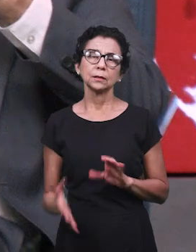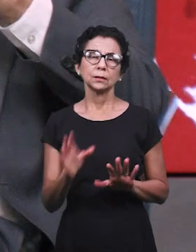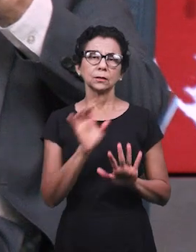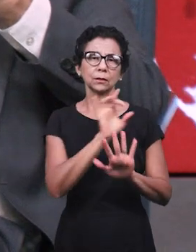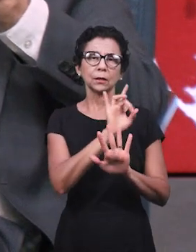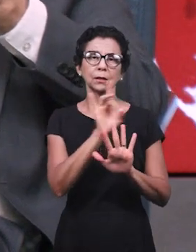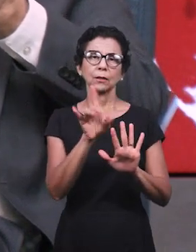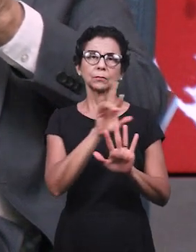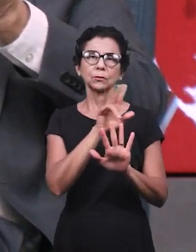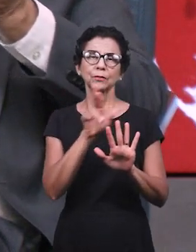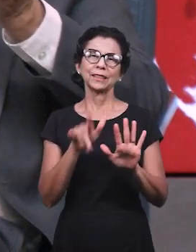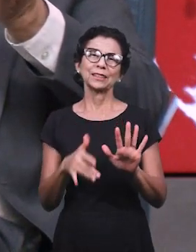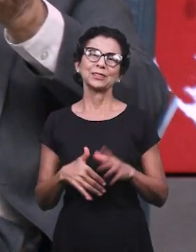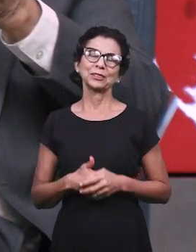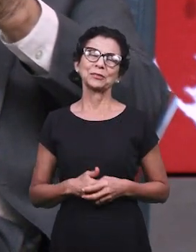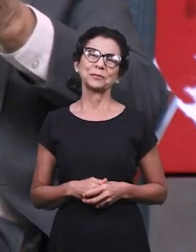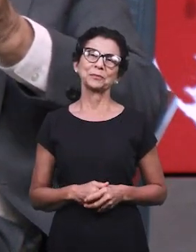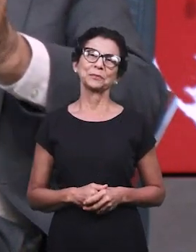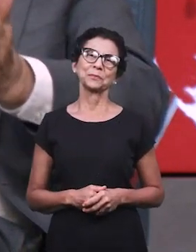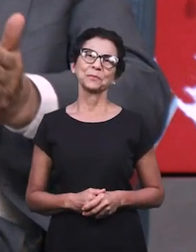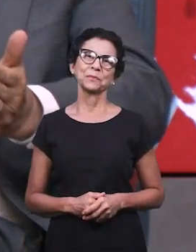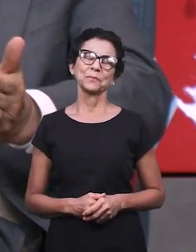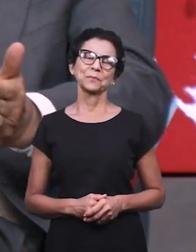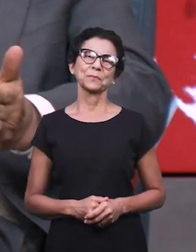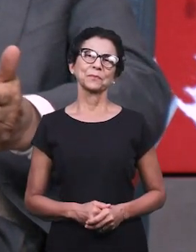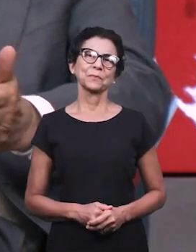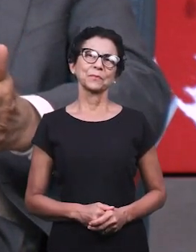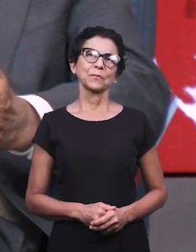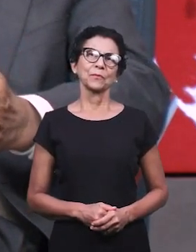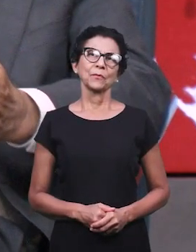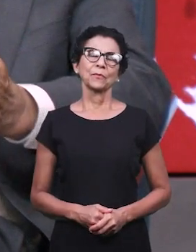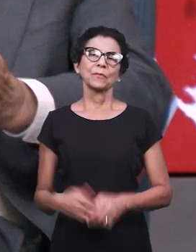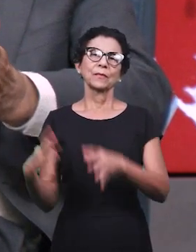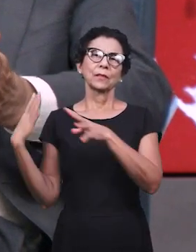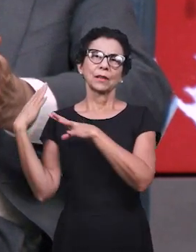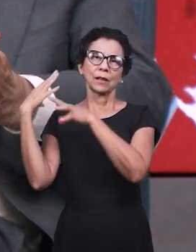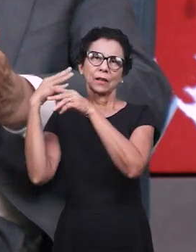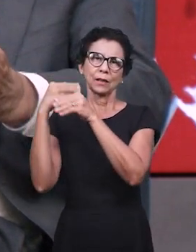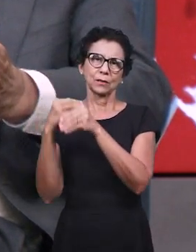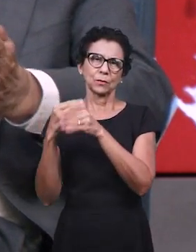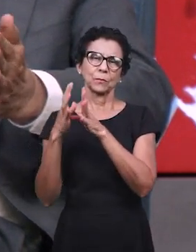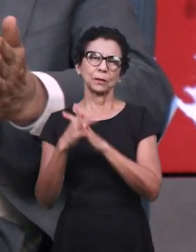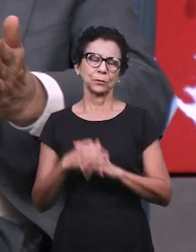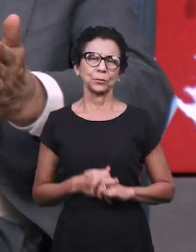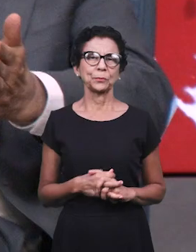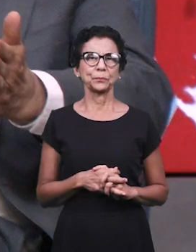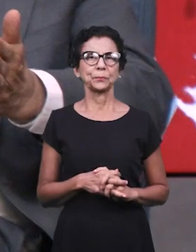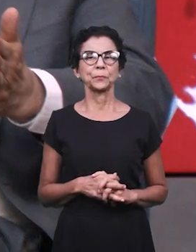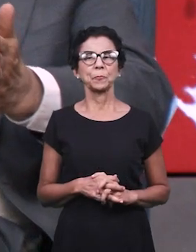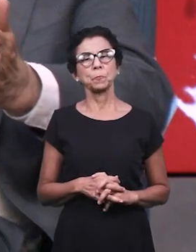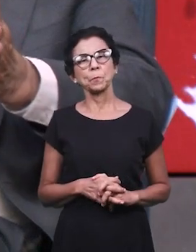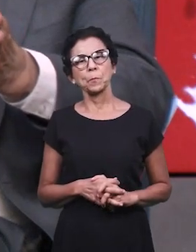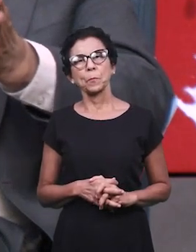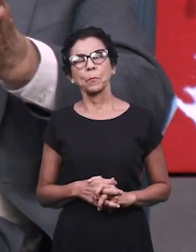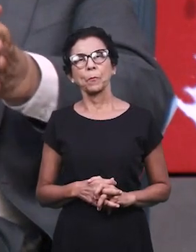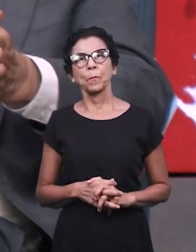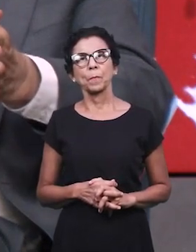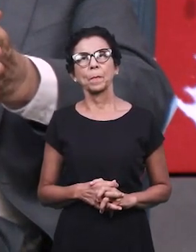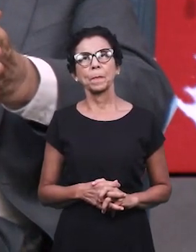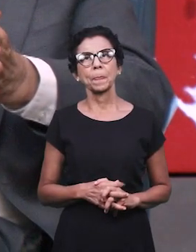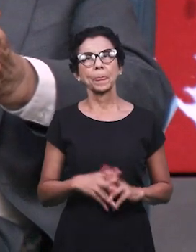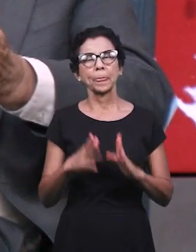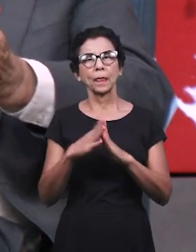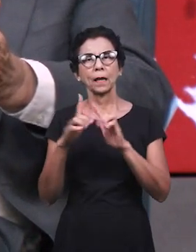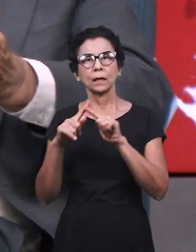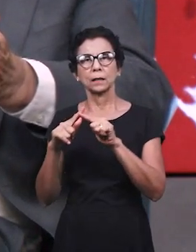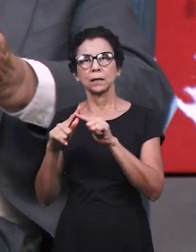irmãos, voltando aqui a essa conclusão nossa nessa parte agora, os ministérios na